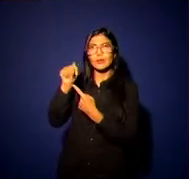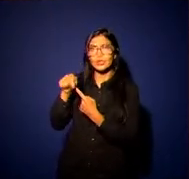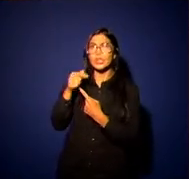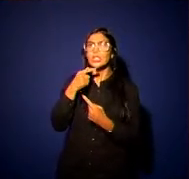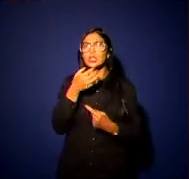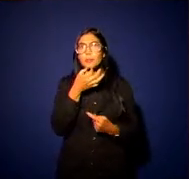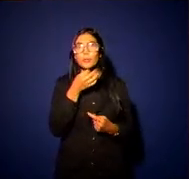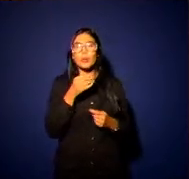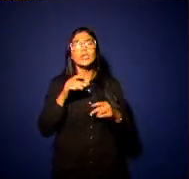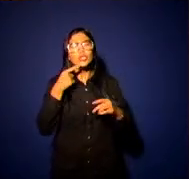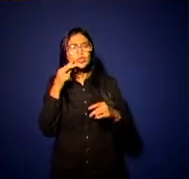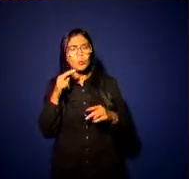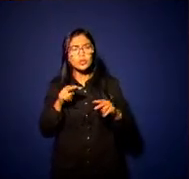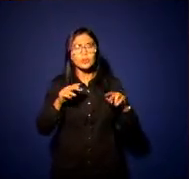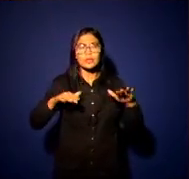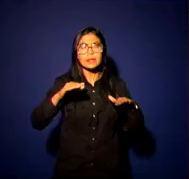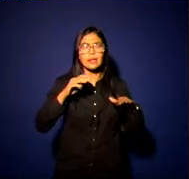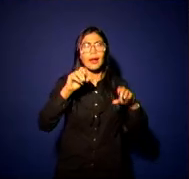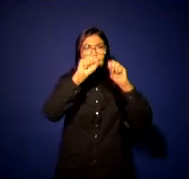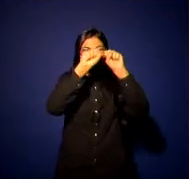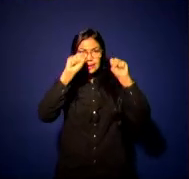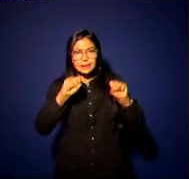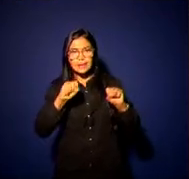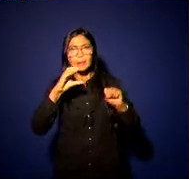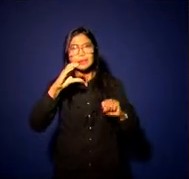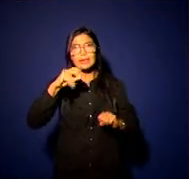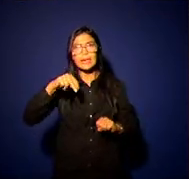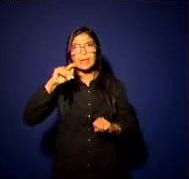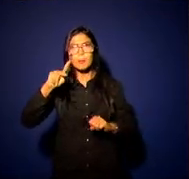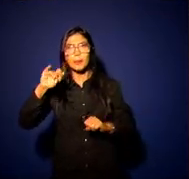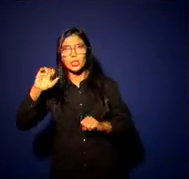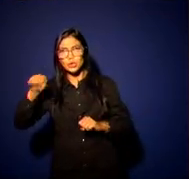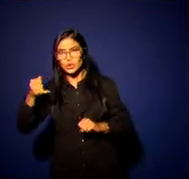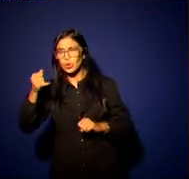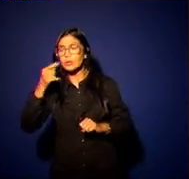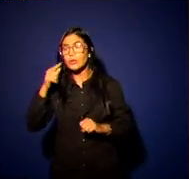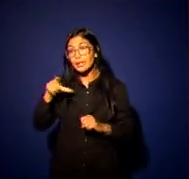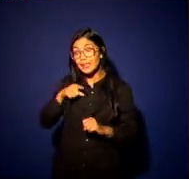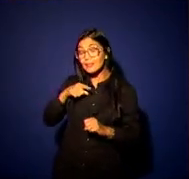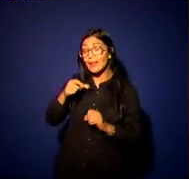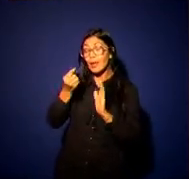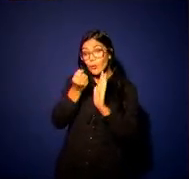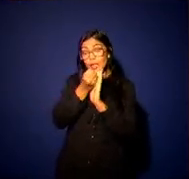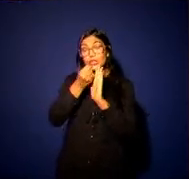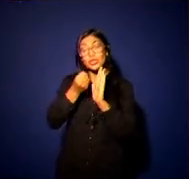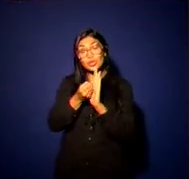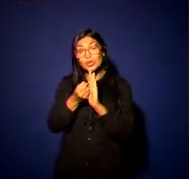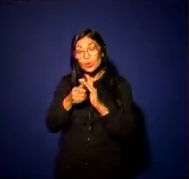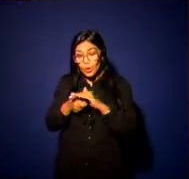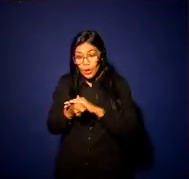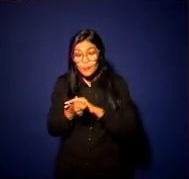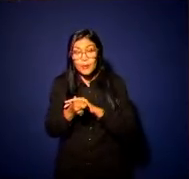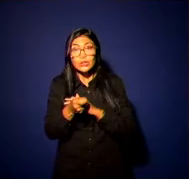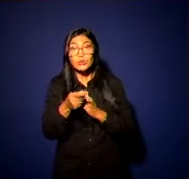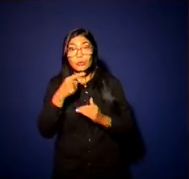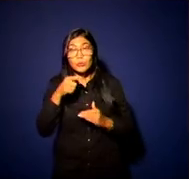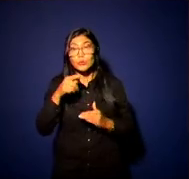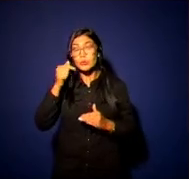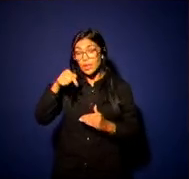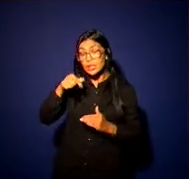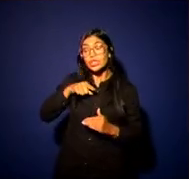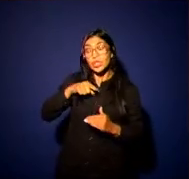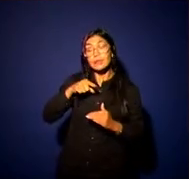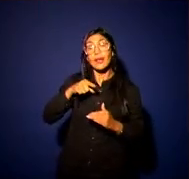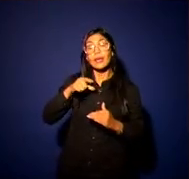citar alguns movimentos recentes como sistema integra CNPJ hoje em dia o sujeito quando ele obtém o registro de um fundo automaticamente ele já sai com